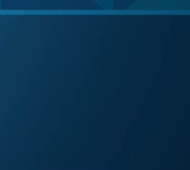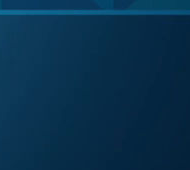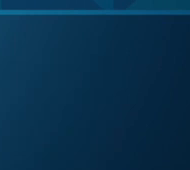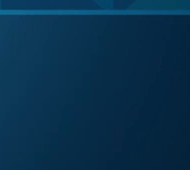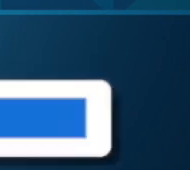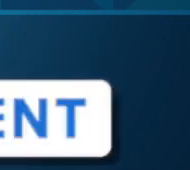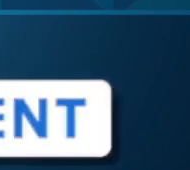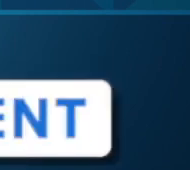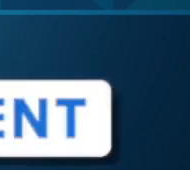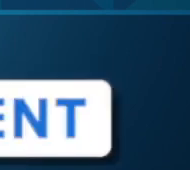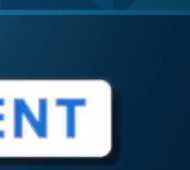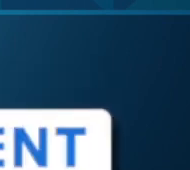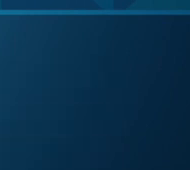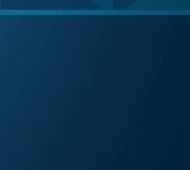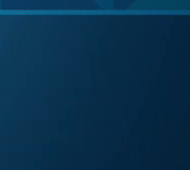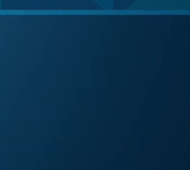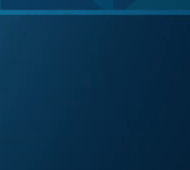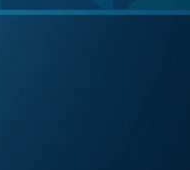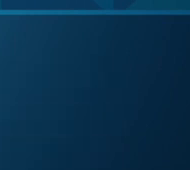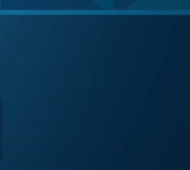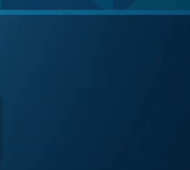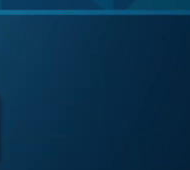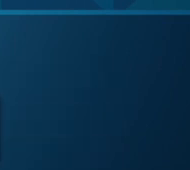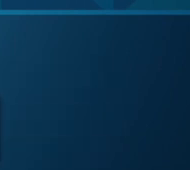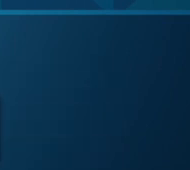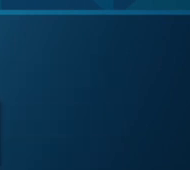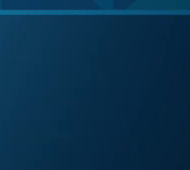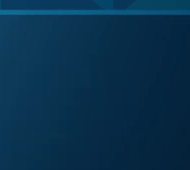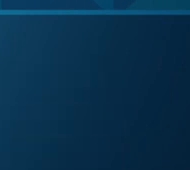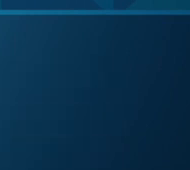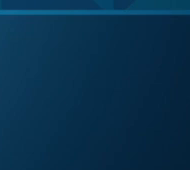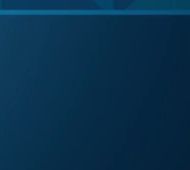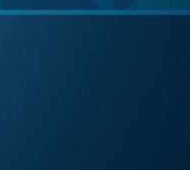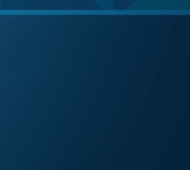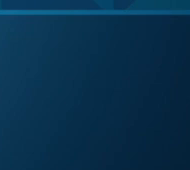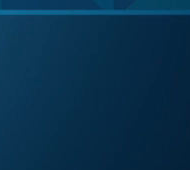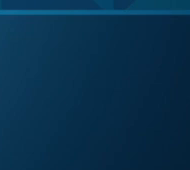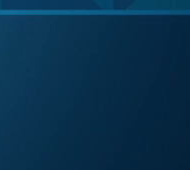notificação. Fo comentário no fahetutang ba media social siraselek.